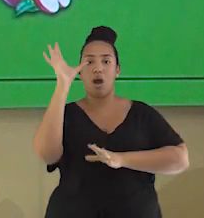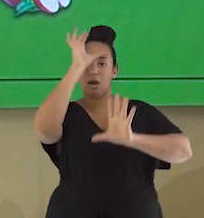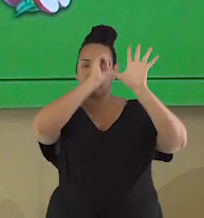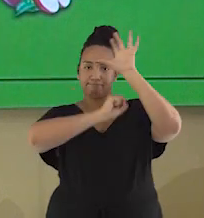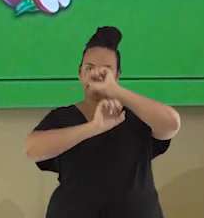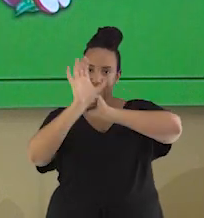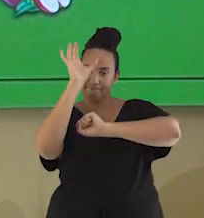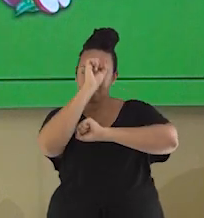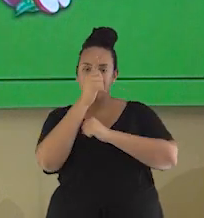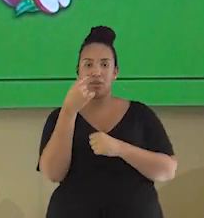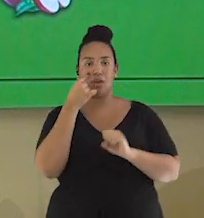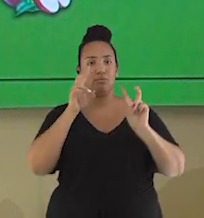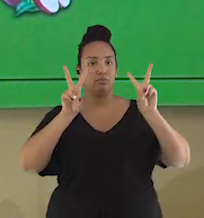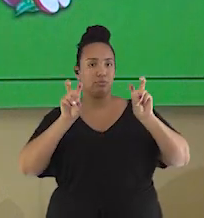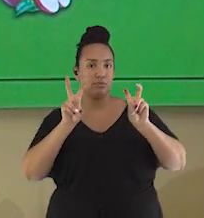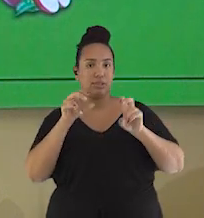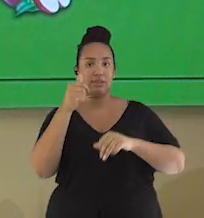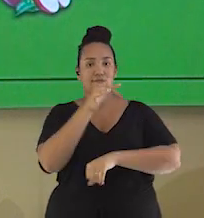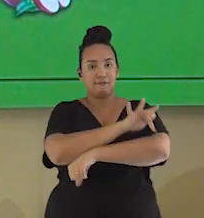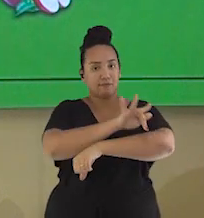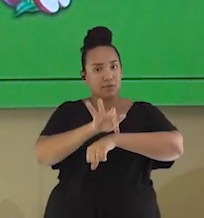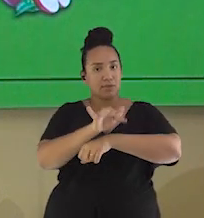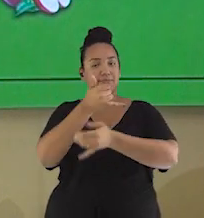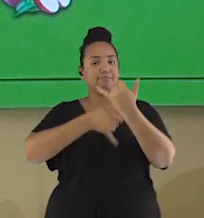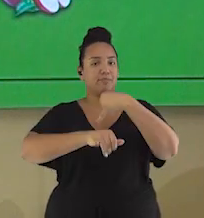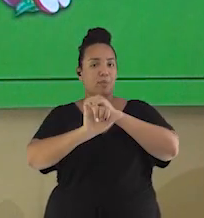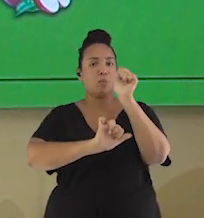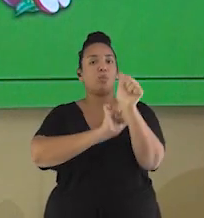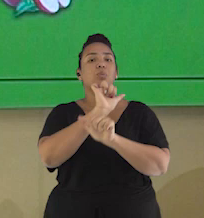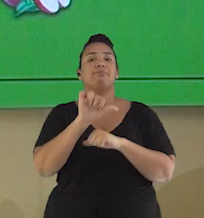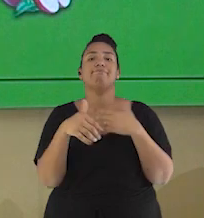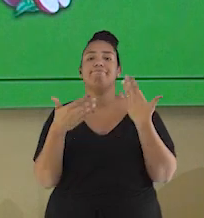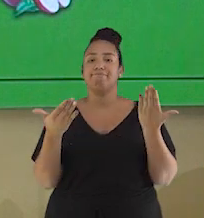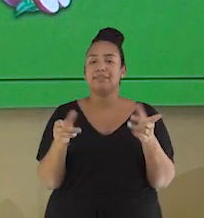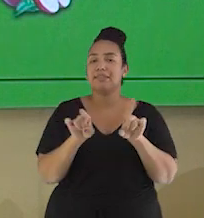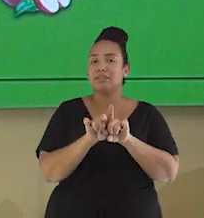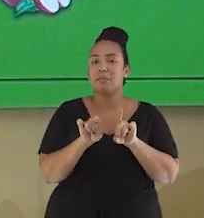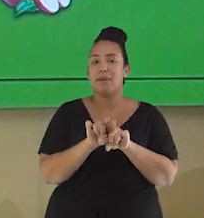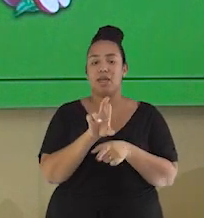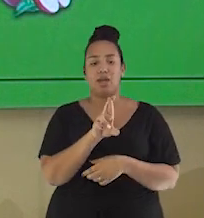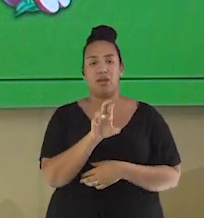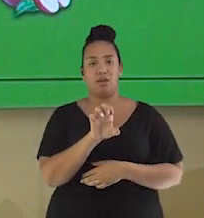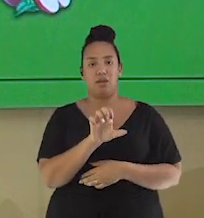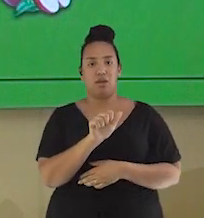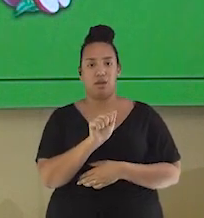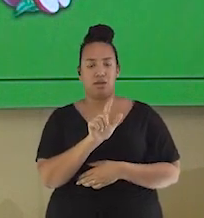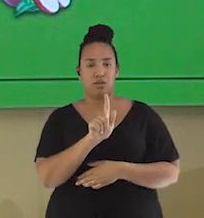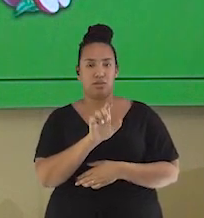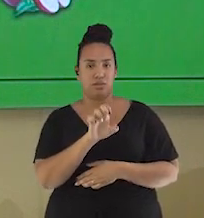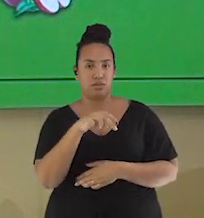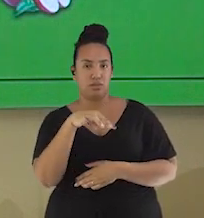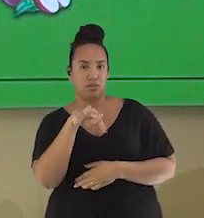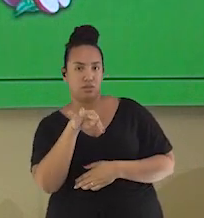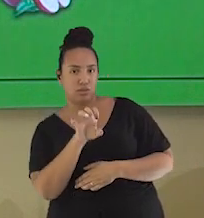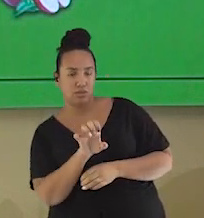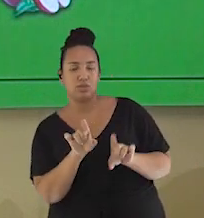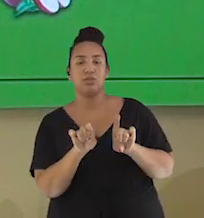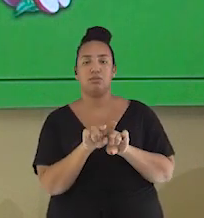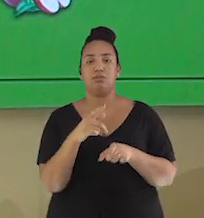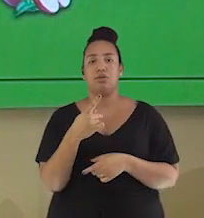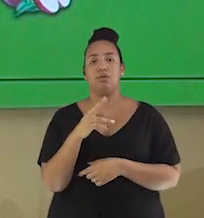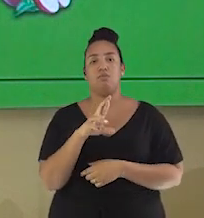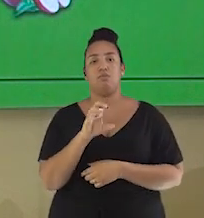aula de hoje, que foi sobre transformações físicas e químicas, o que são reagentes e produtos e